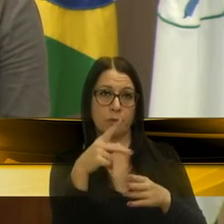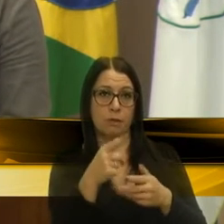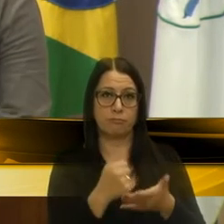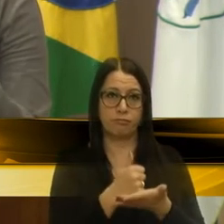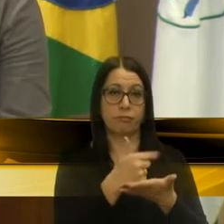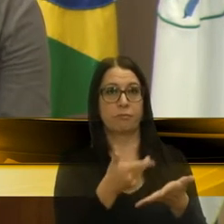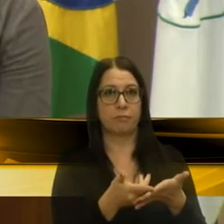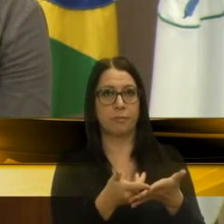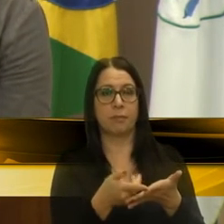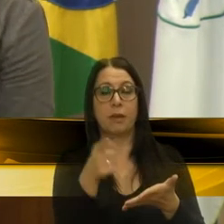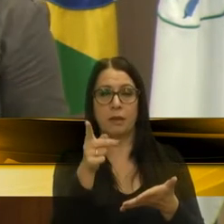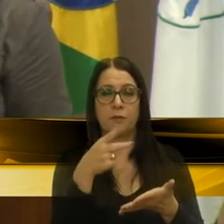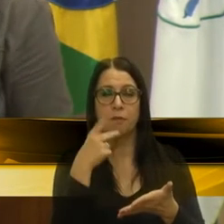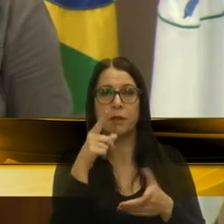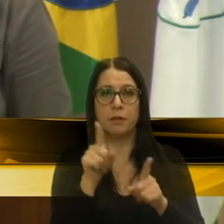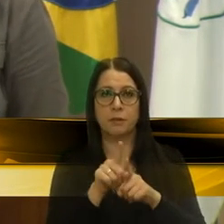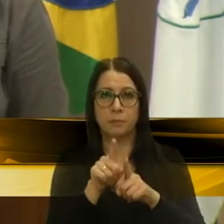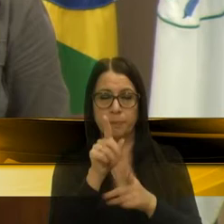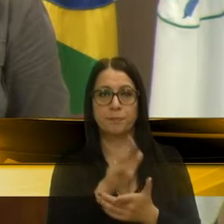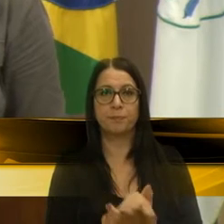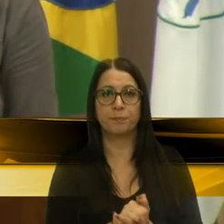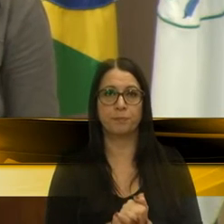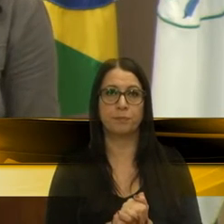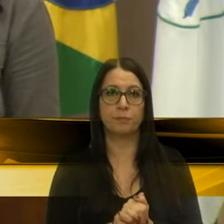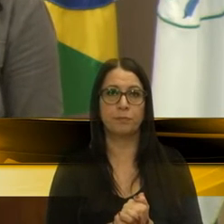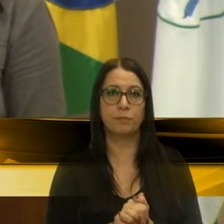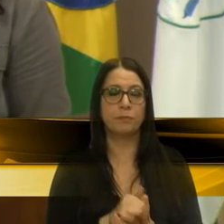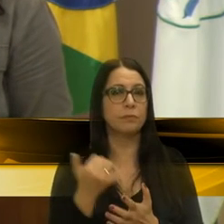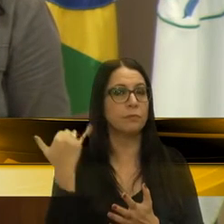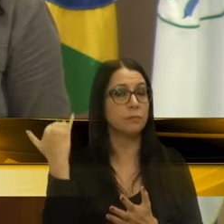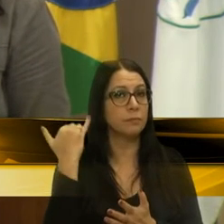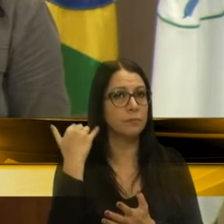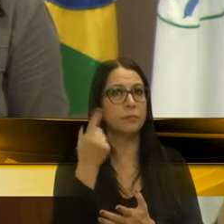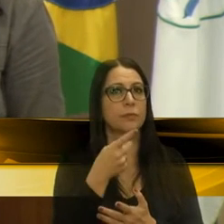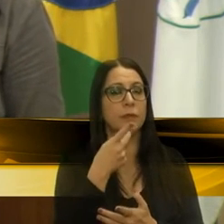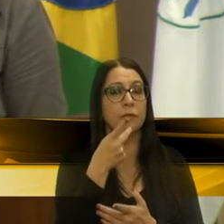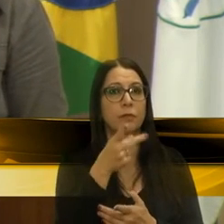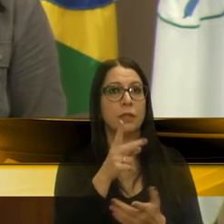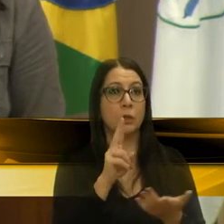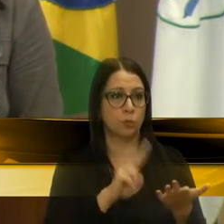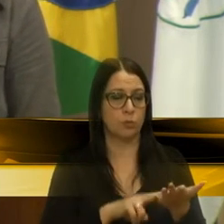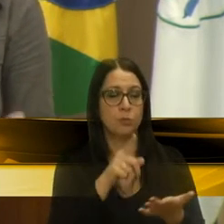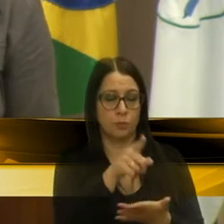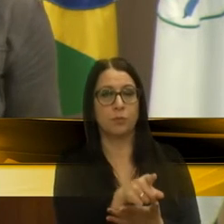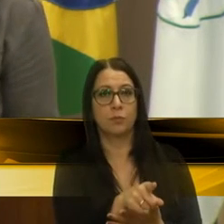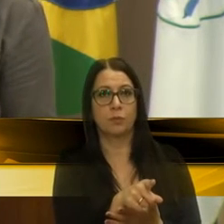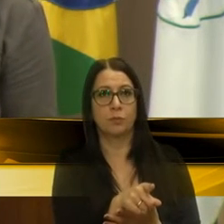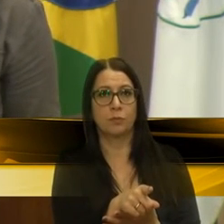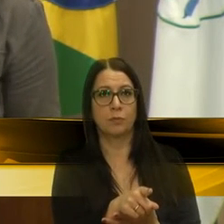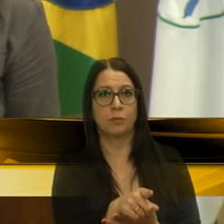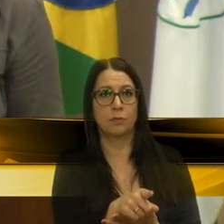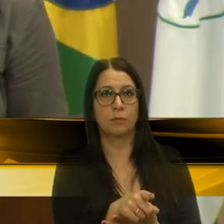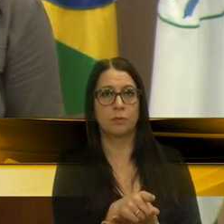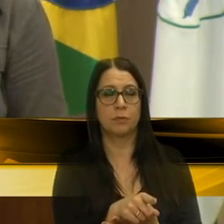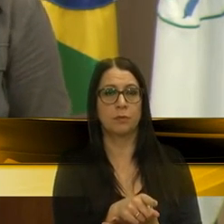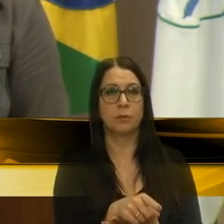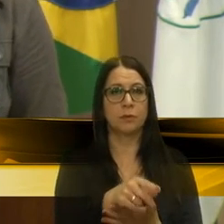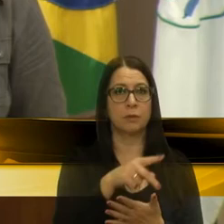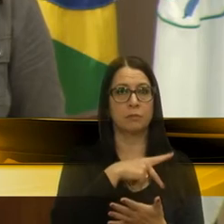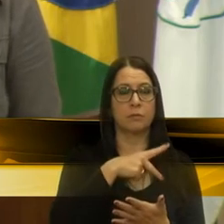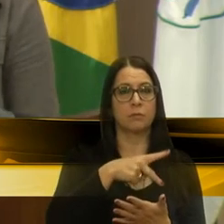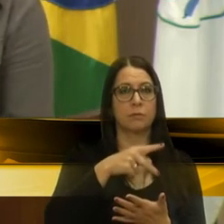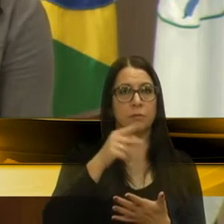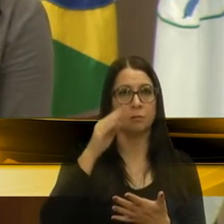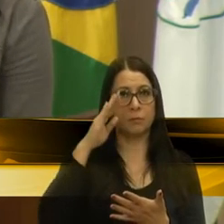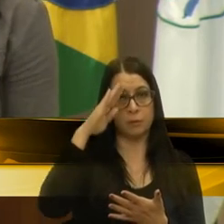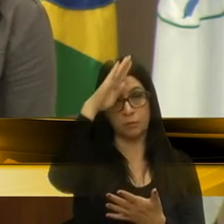Intercept, ele já diz que tem áudios em que confirma que o então presidente Bolsonaro convidava